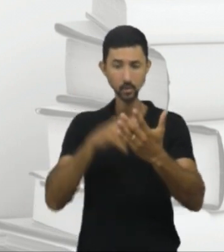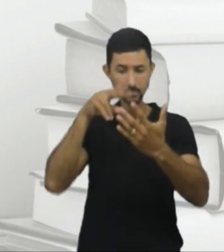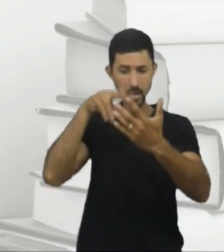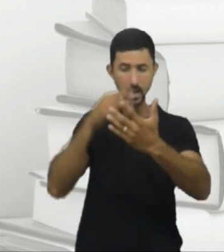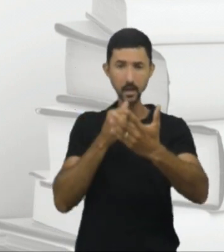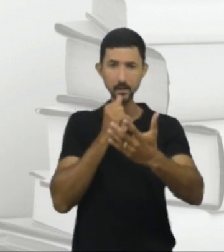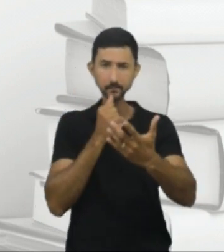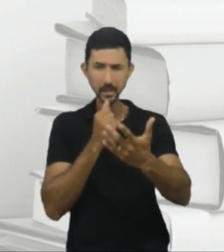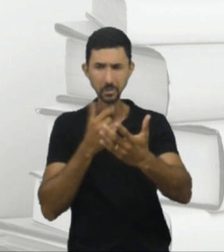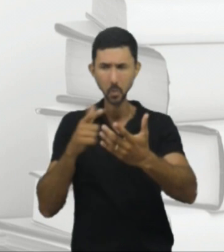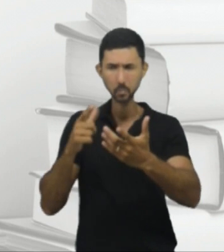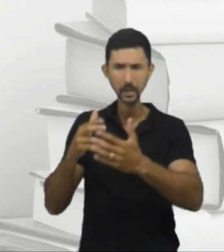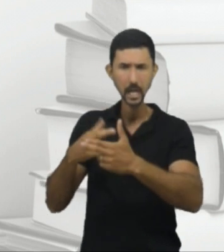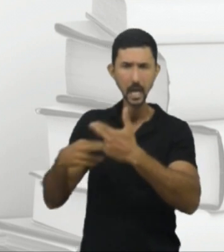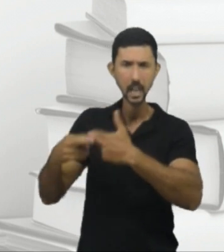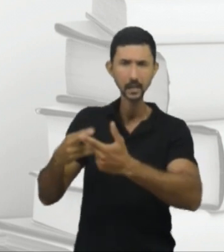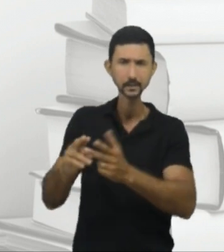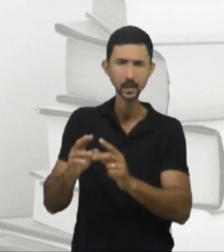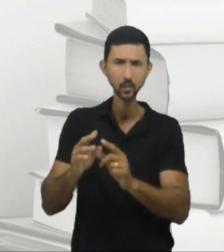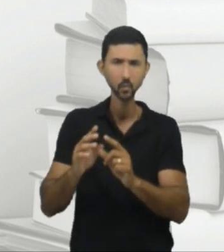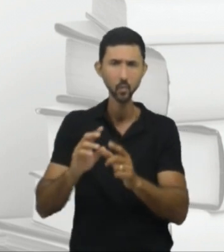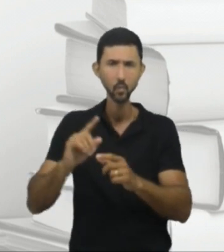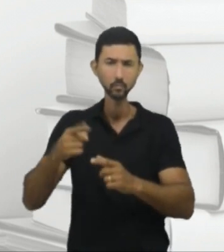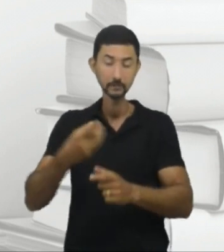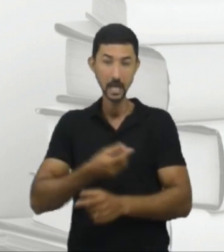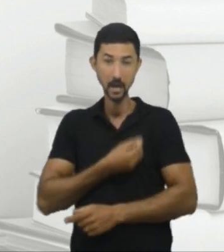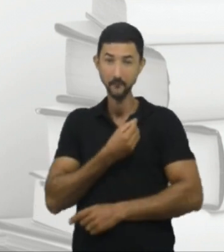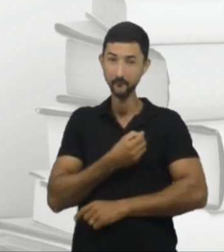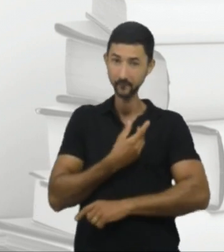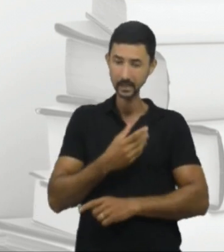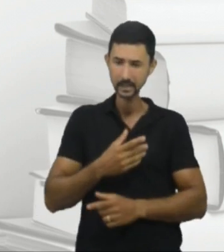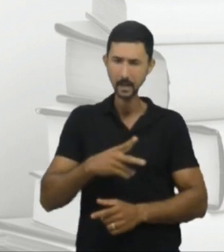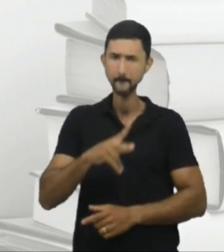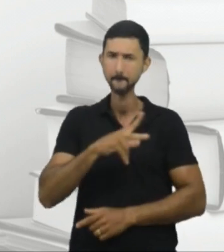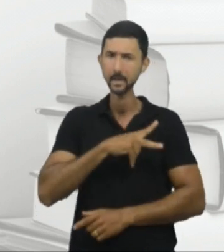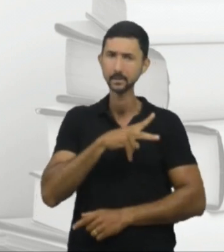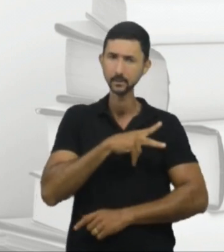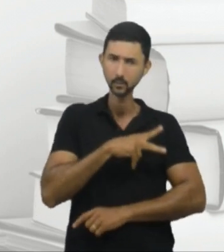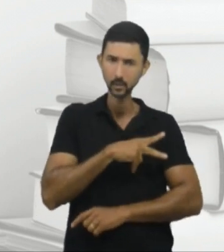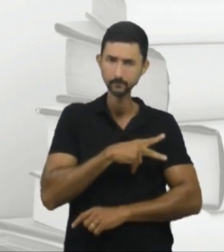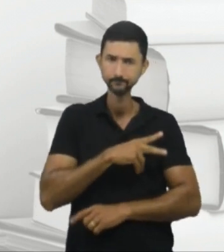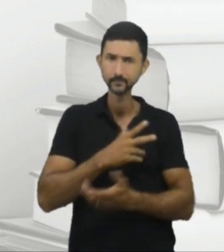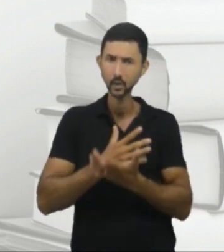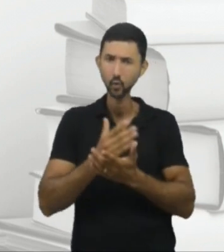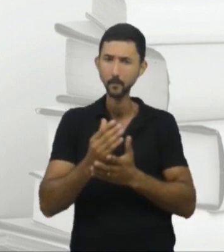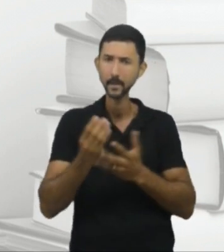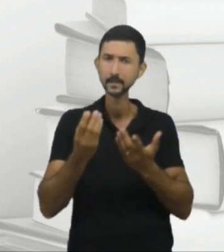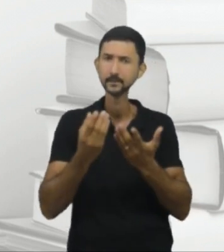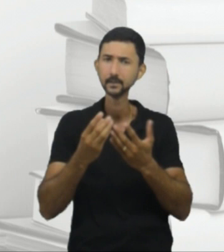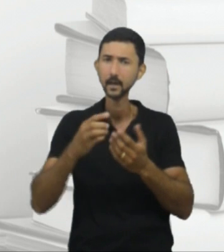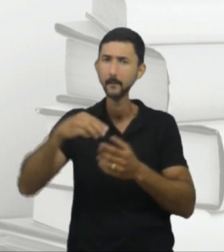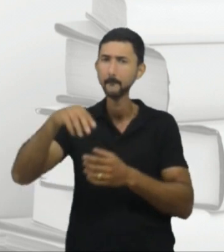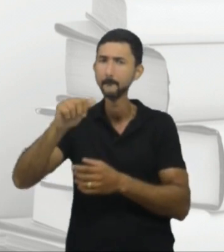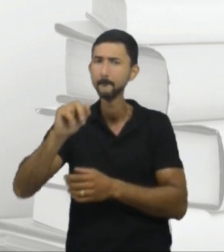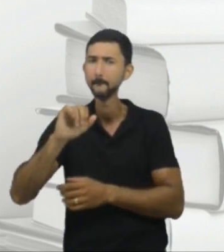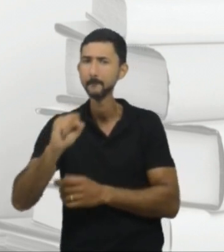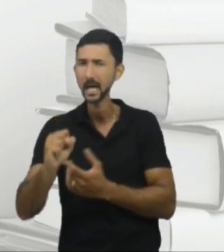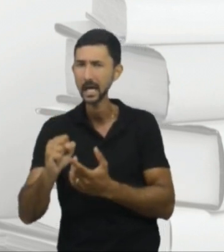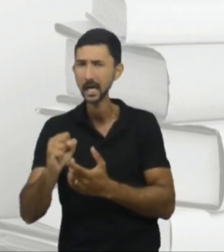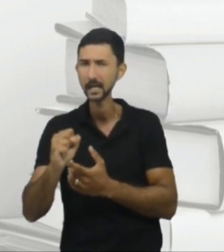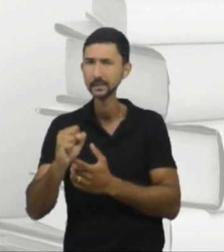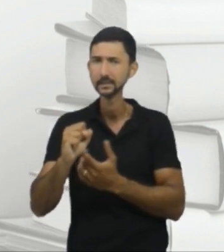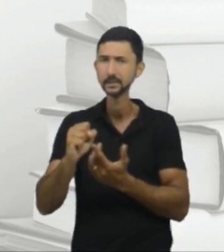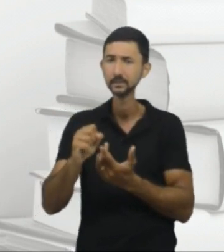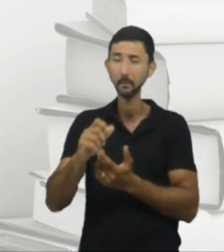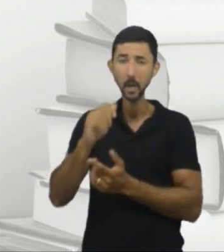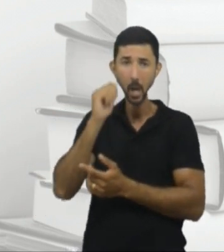algo que não tem relação apenas com a vida pessoal. Você vê que ela começa com mais e diz a seguir o seguinte: